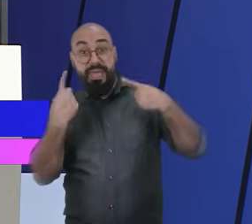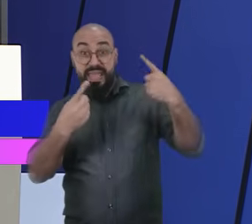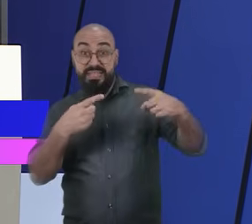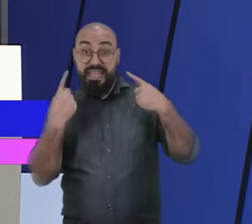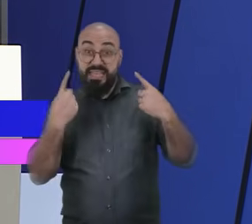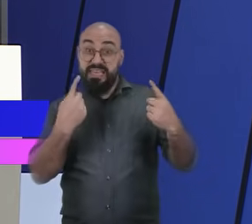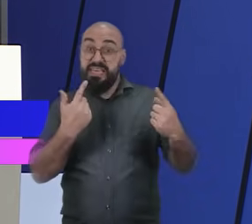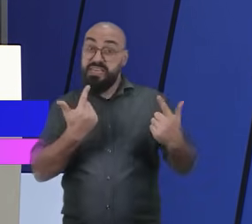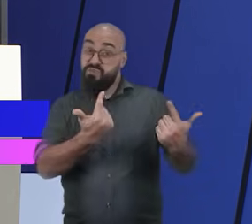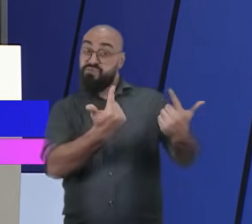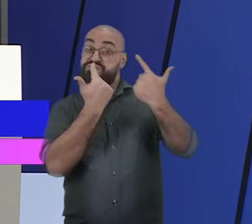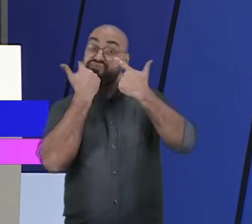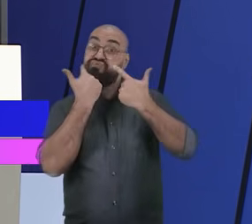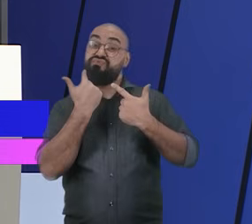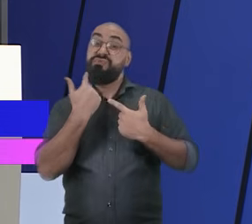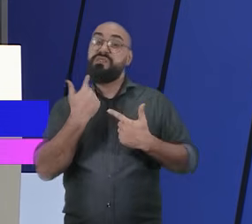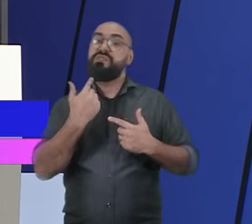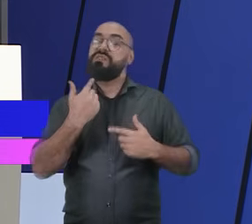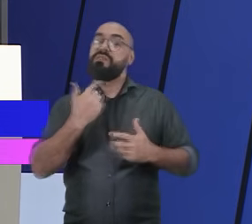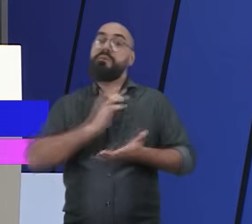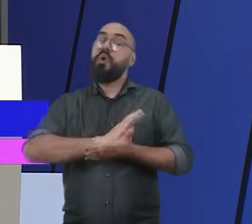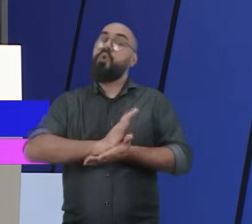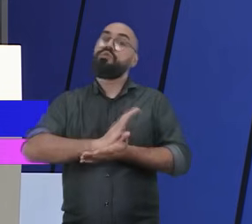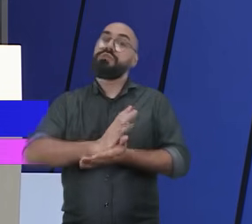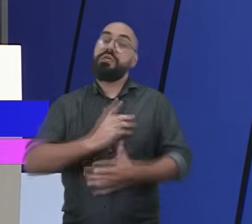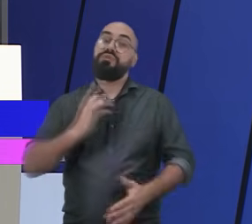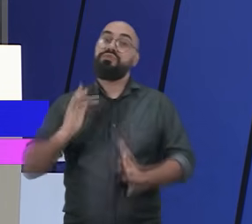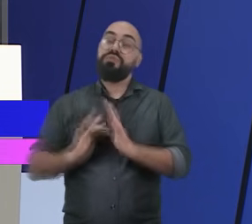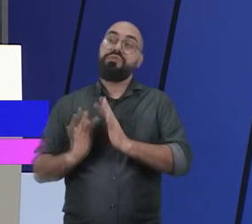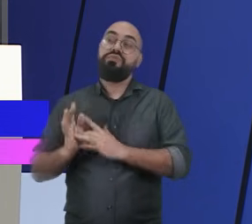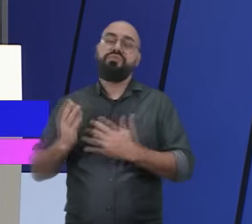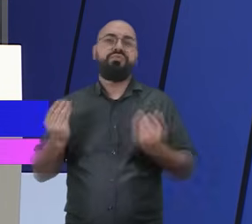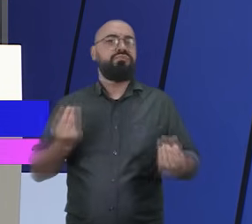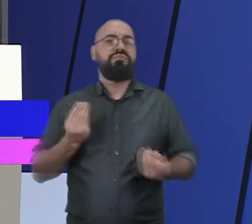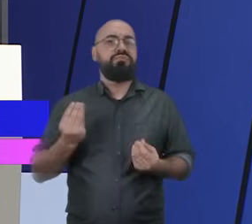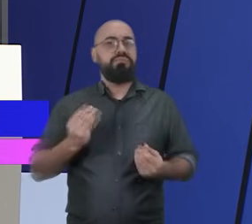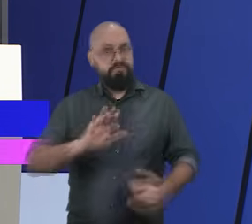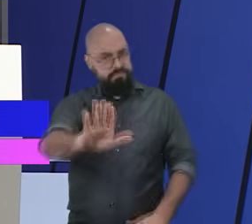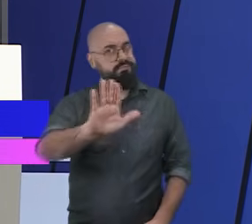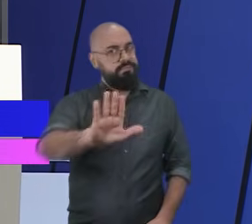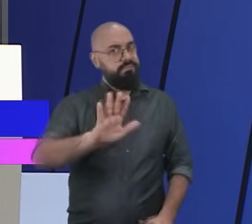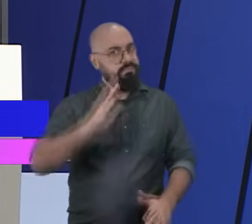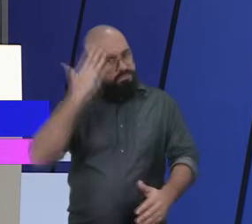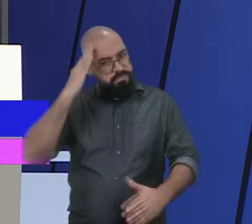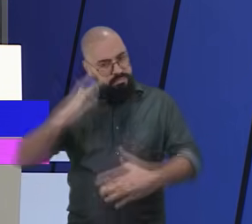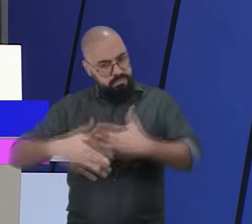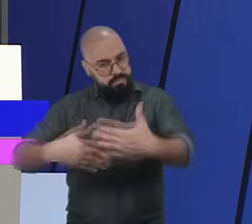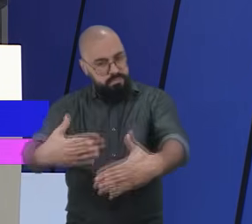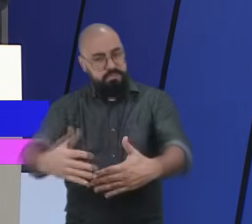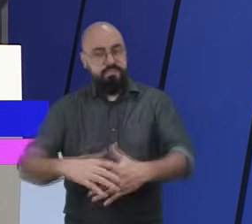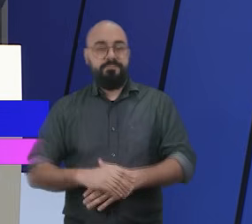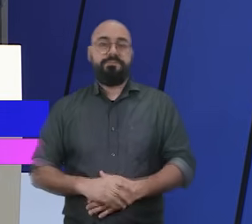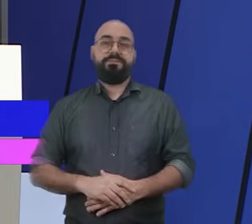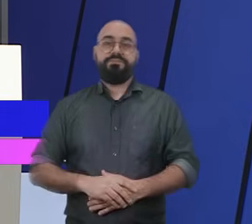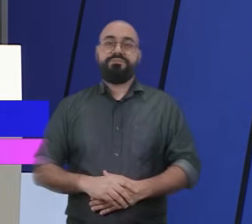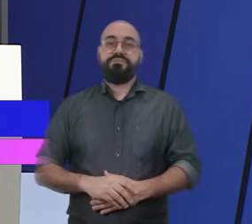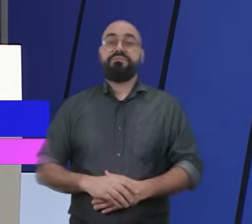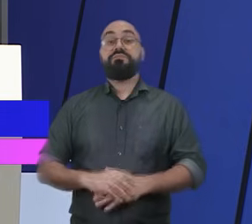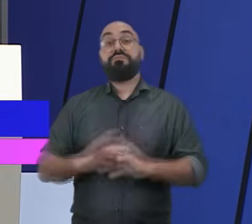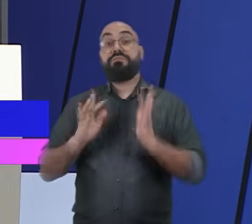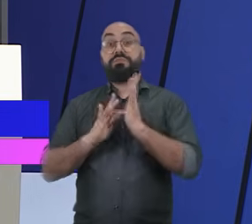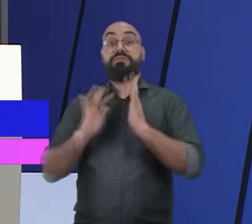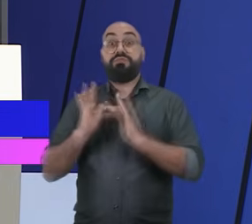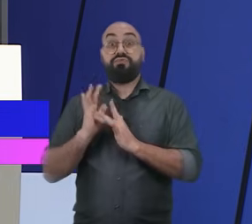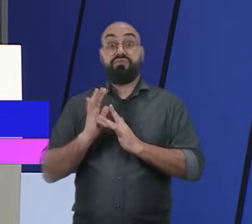perseguindo e não estavam recebendo bem a Jesus? Vamos seguir, tem mais aqui. 4. Jesus curou a